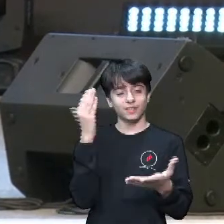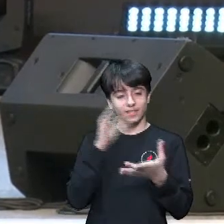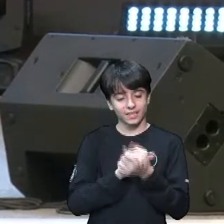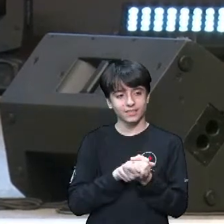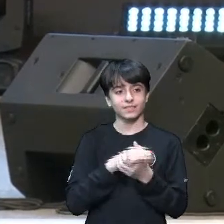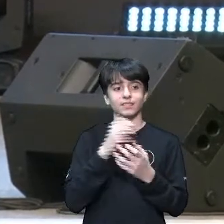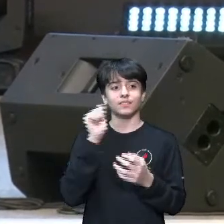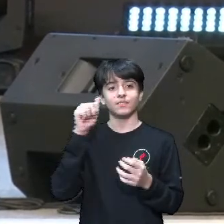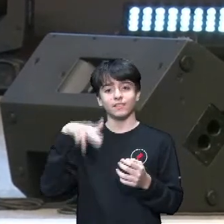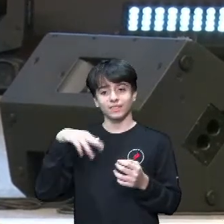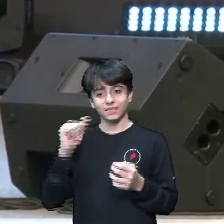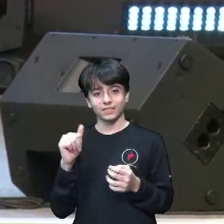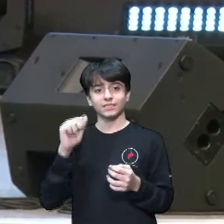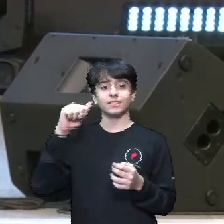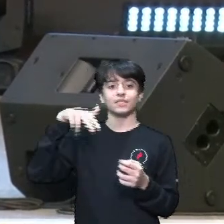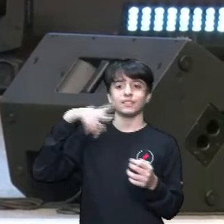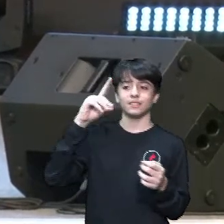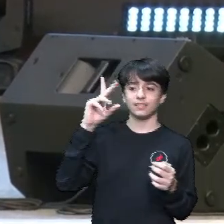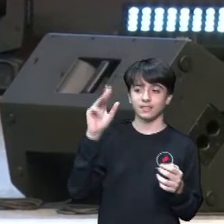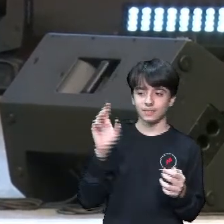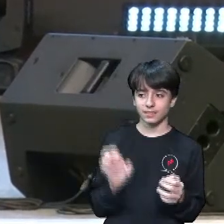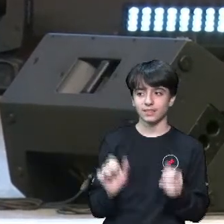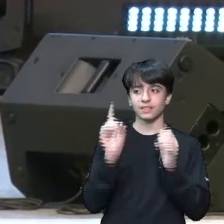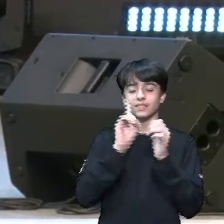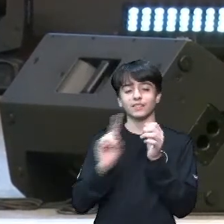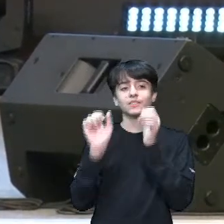e André. Deus abençoe.